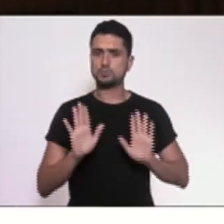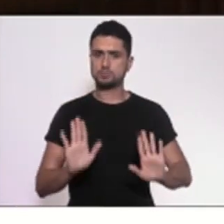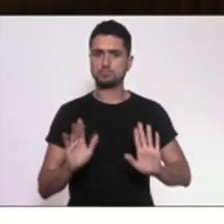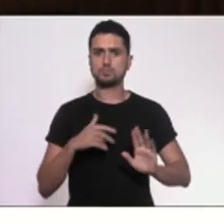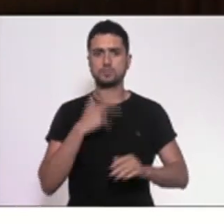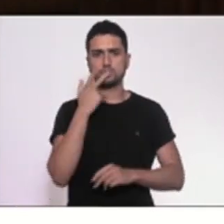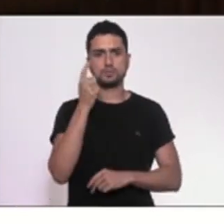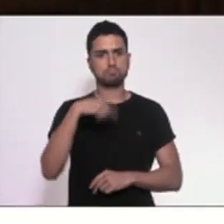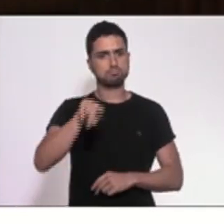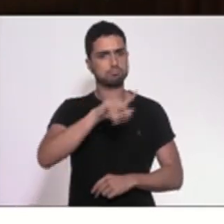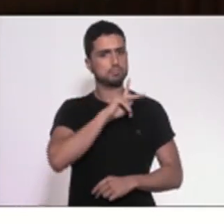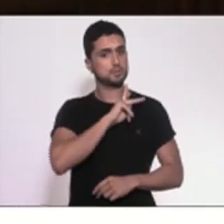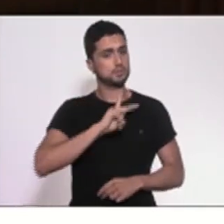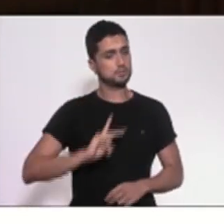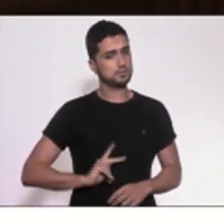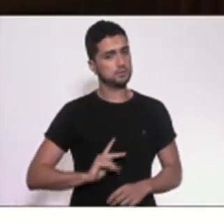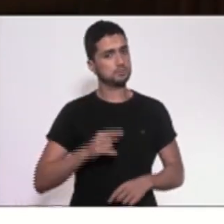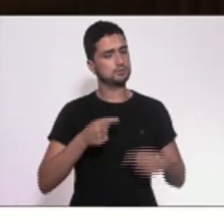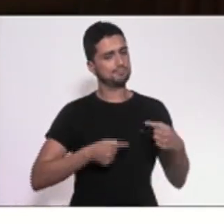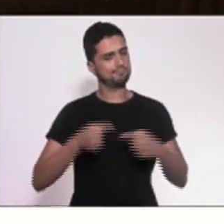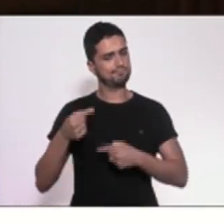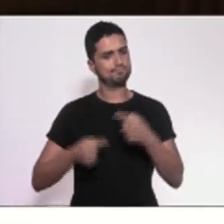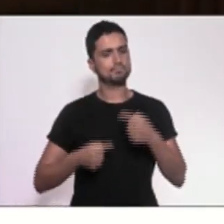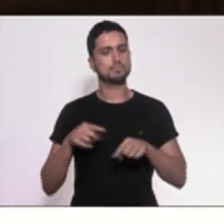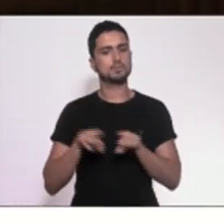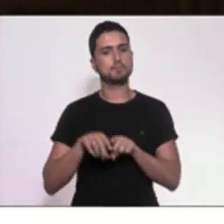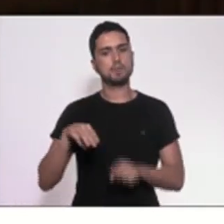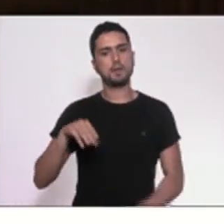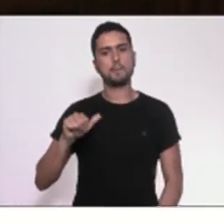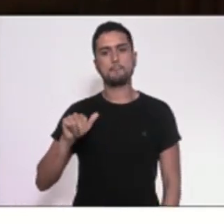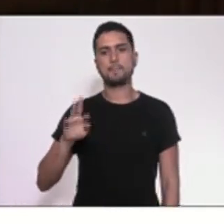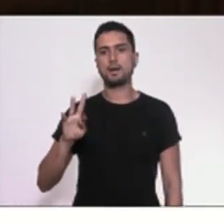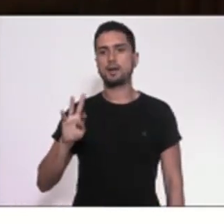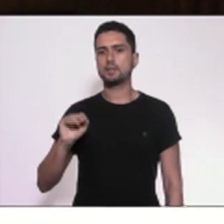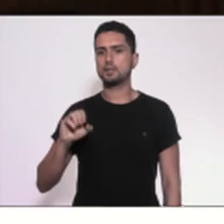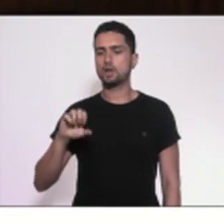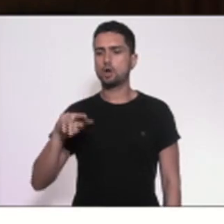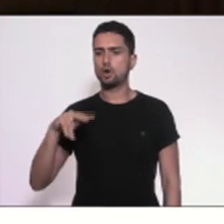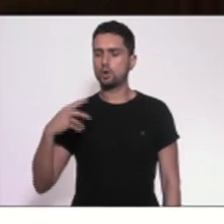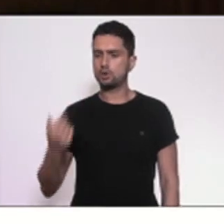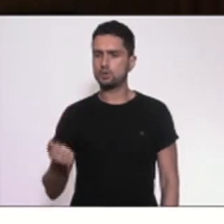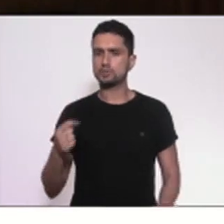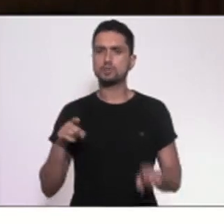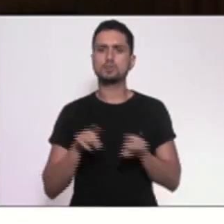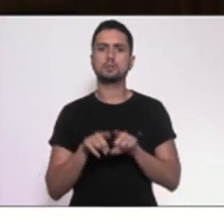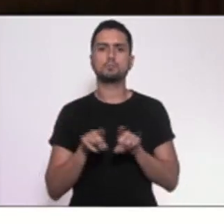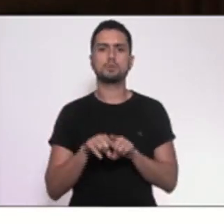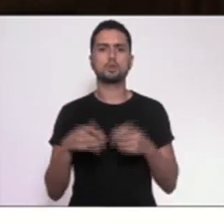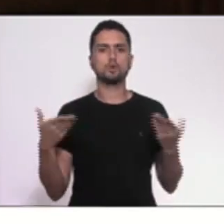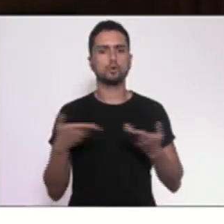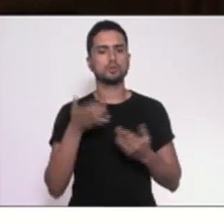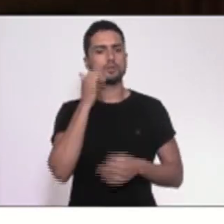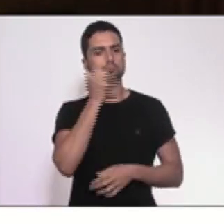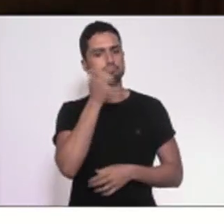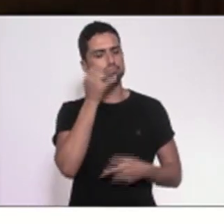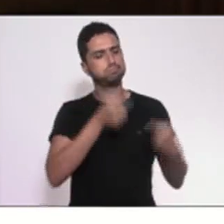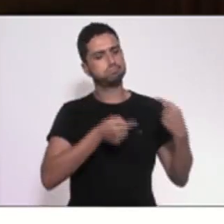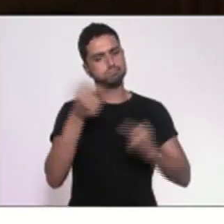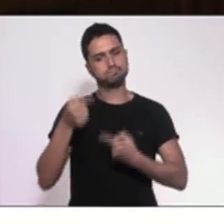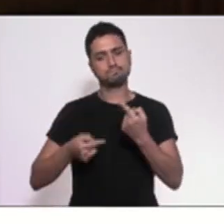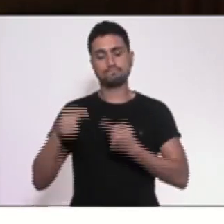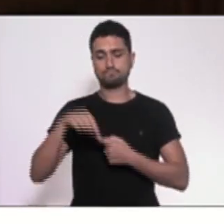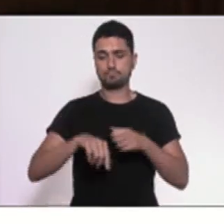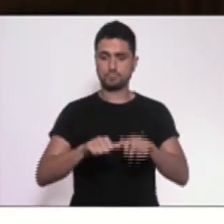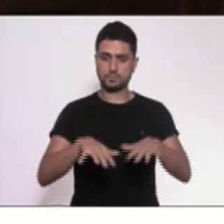fala de Vossa Excelência e pela fala da deputada Marta Rocha e pelo debate que a gente fez hoje aqui no plenário,